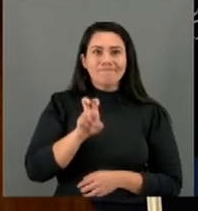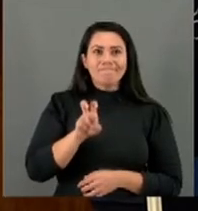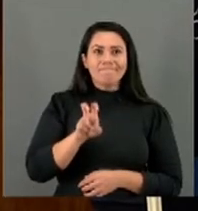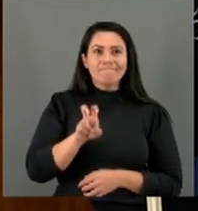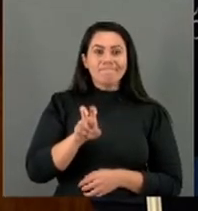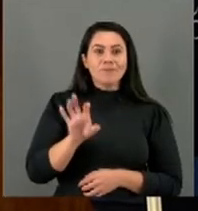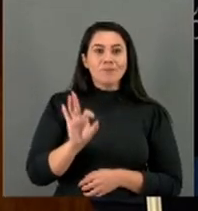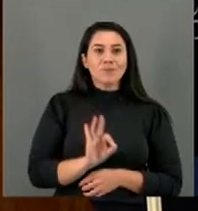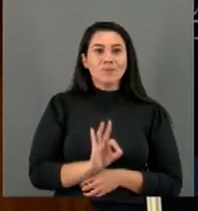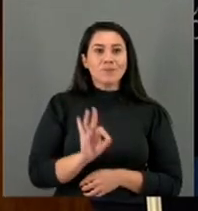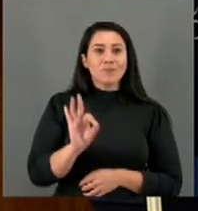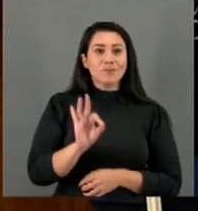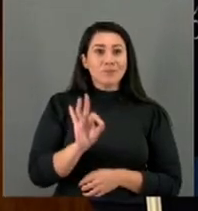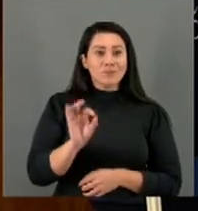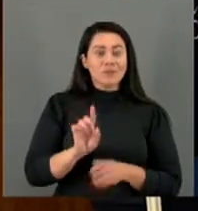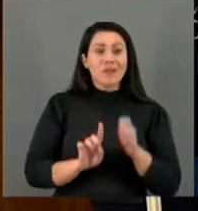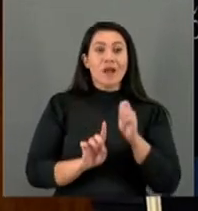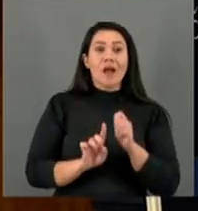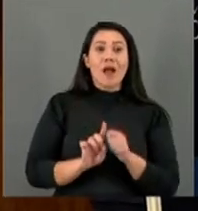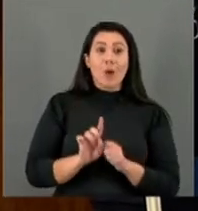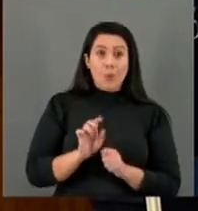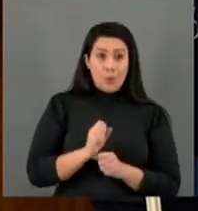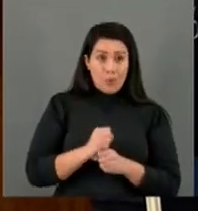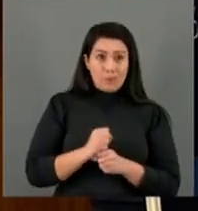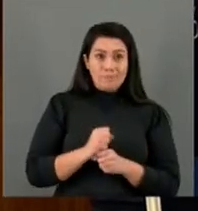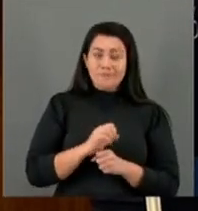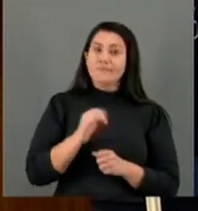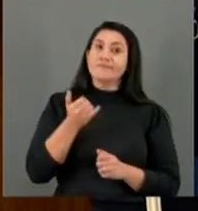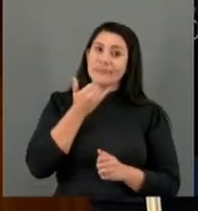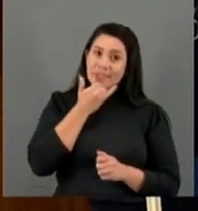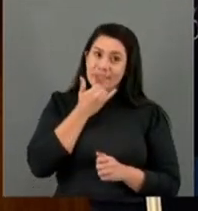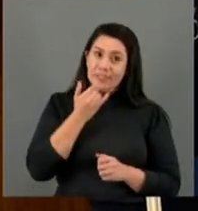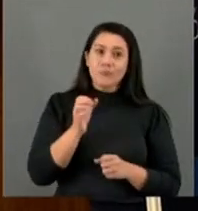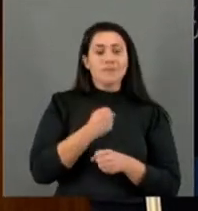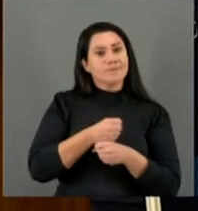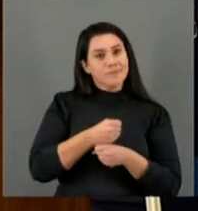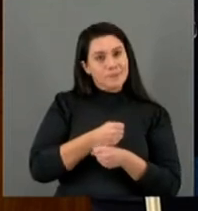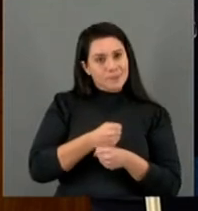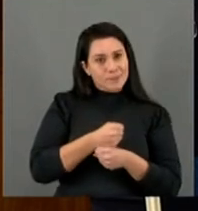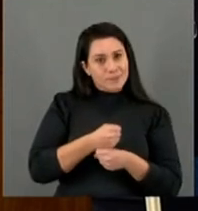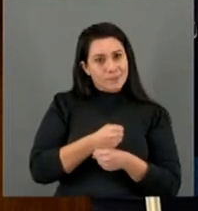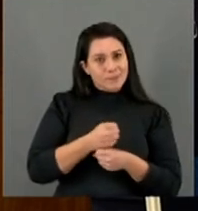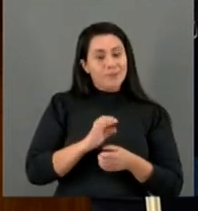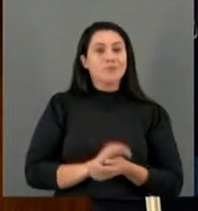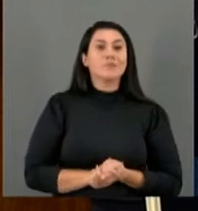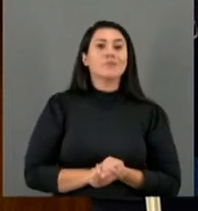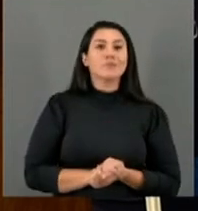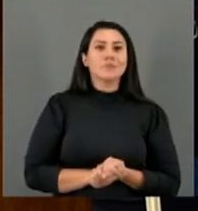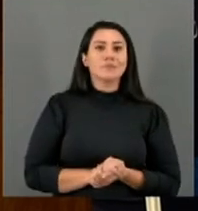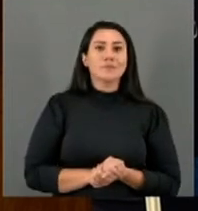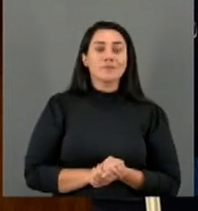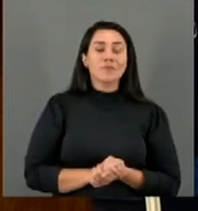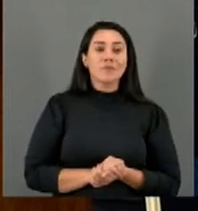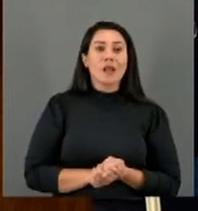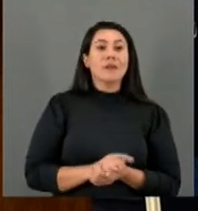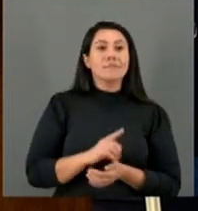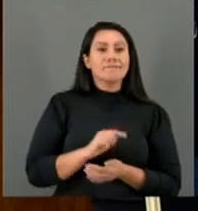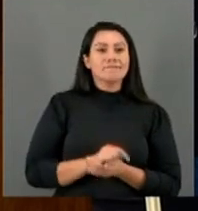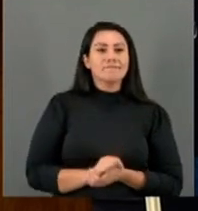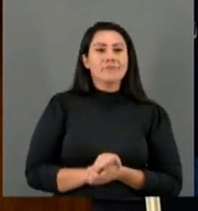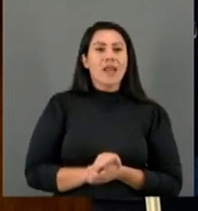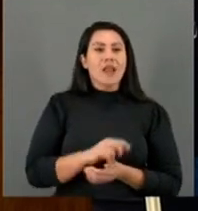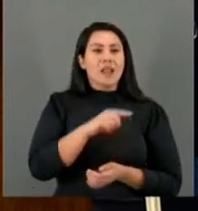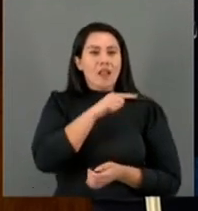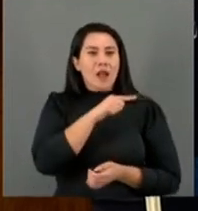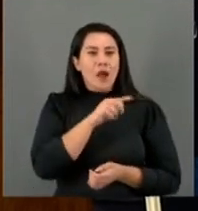4,5% ao mês, ou ao ano. Uma faixa, um intervalo, eles usam sempre banda 4,25, 4,5.